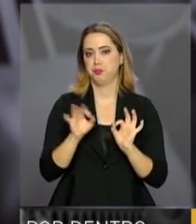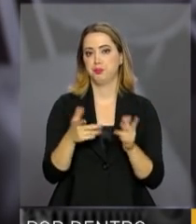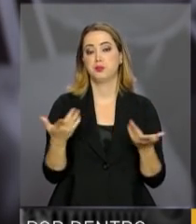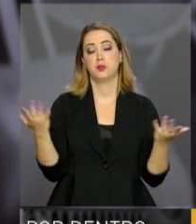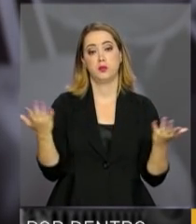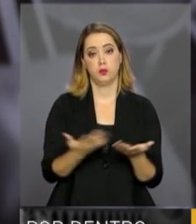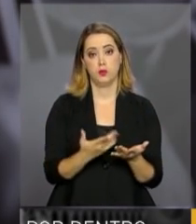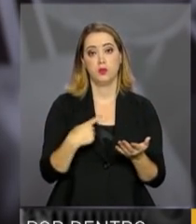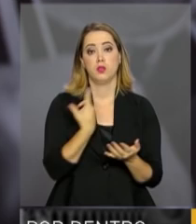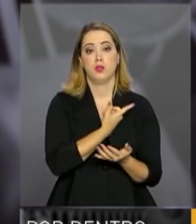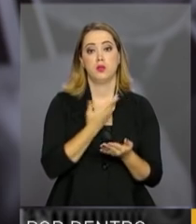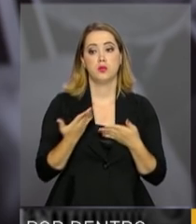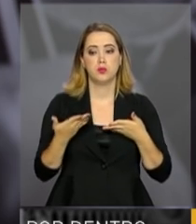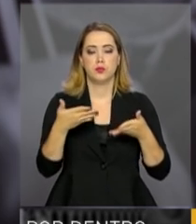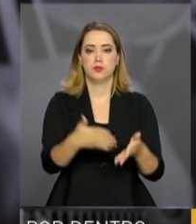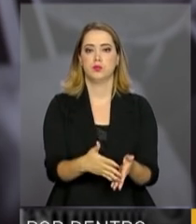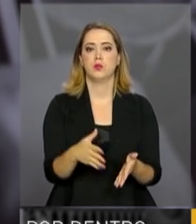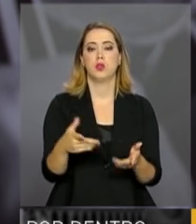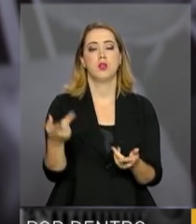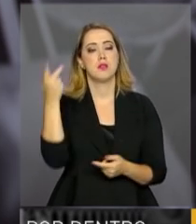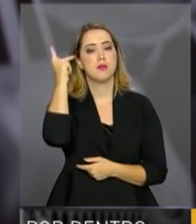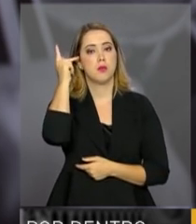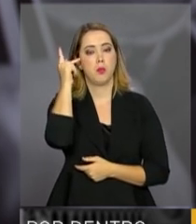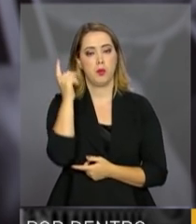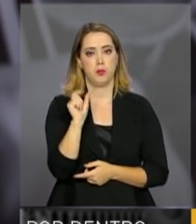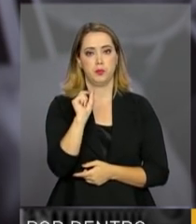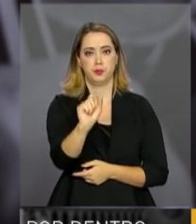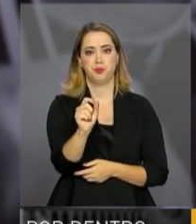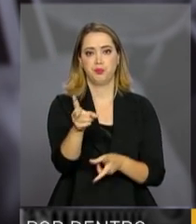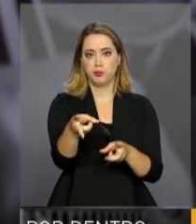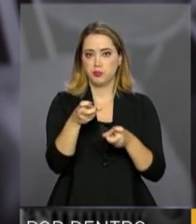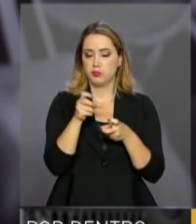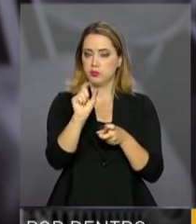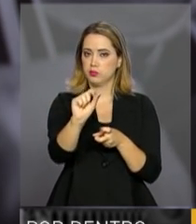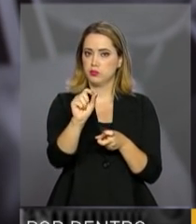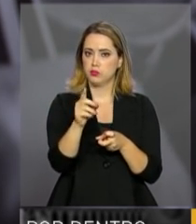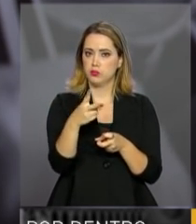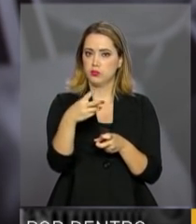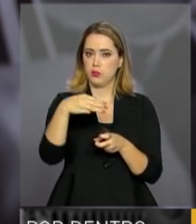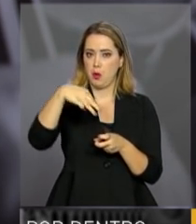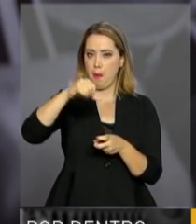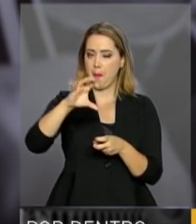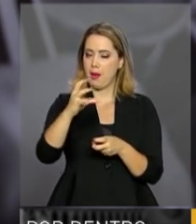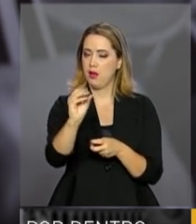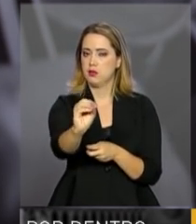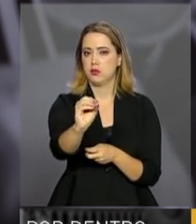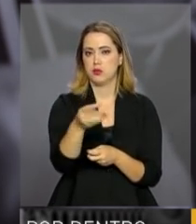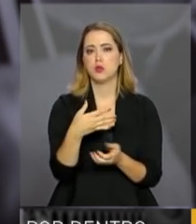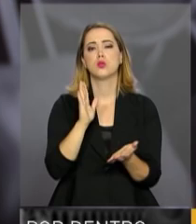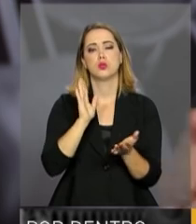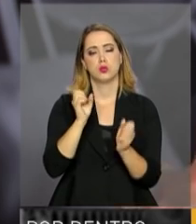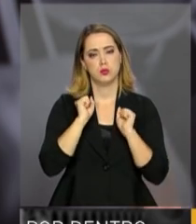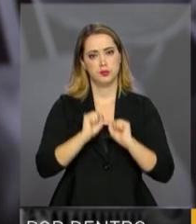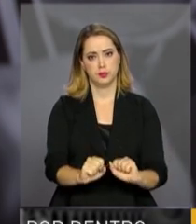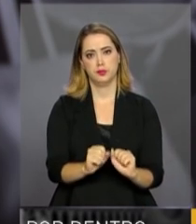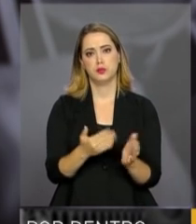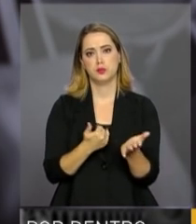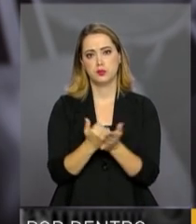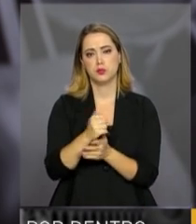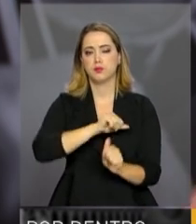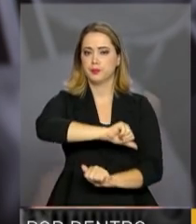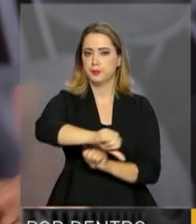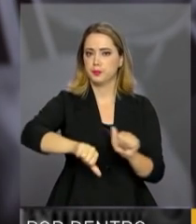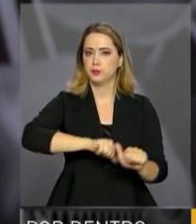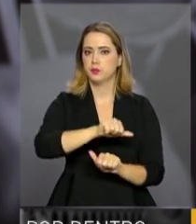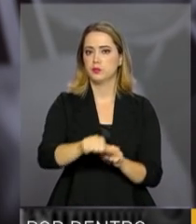agora estamos partindo para São Paulo, cuja previsão é no mês de março podermos já estar fazendo essa